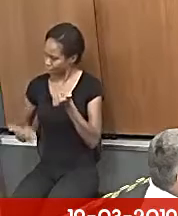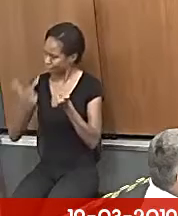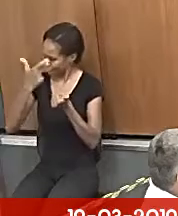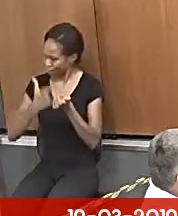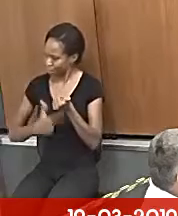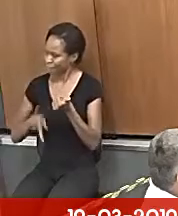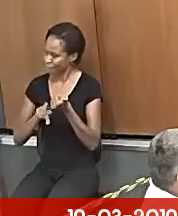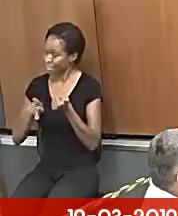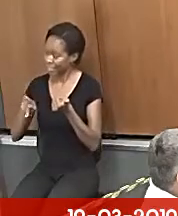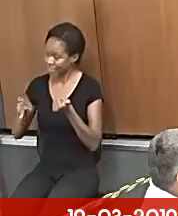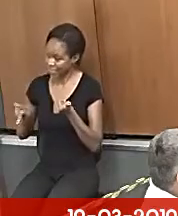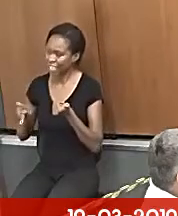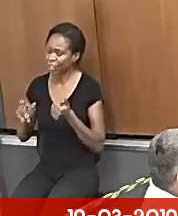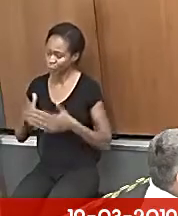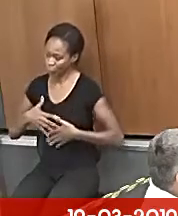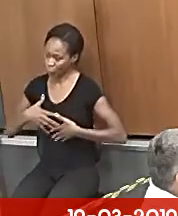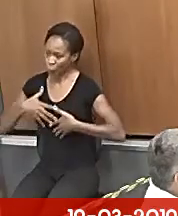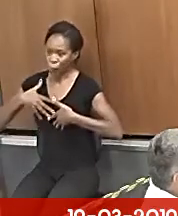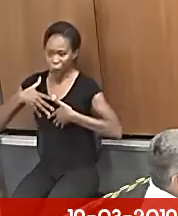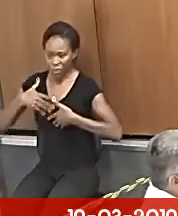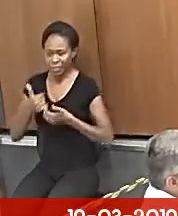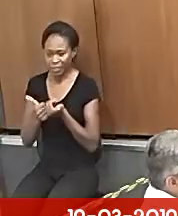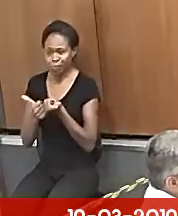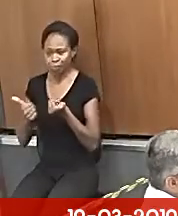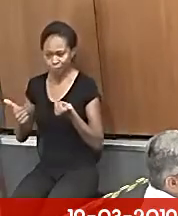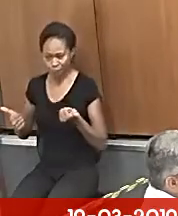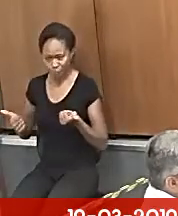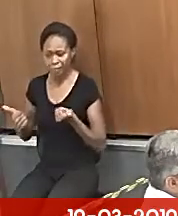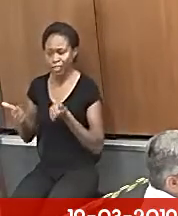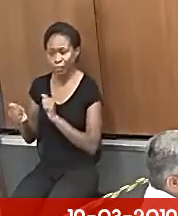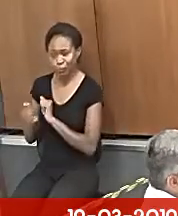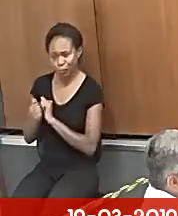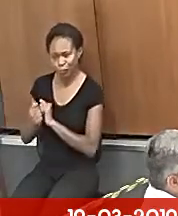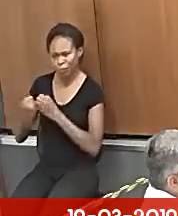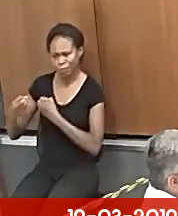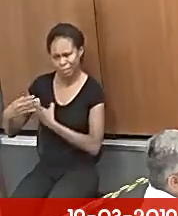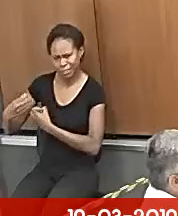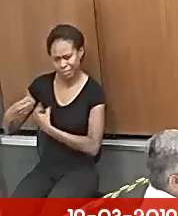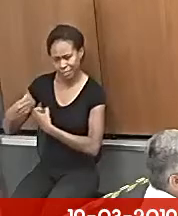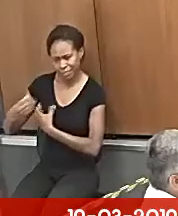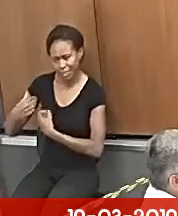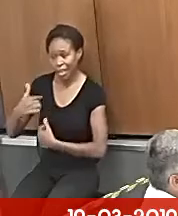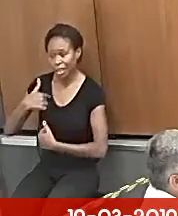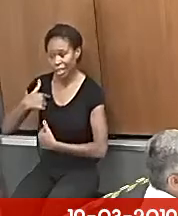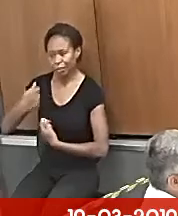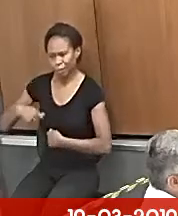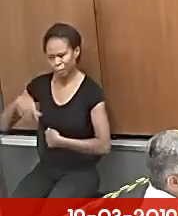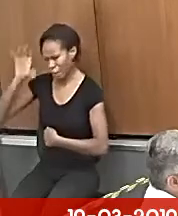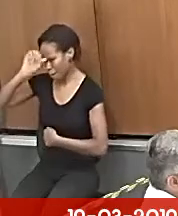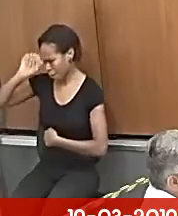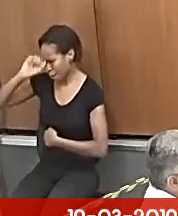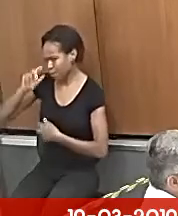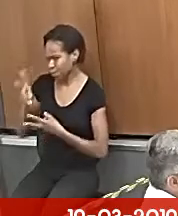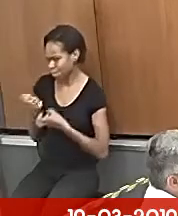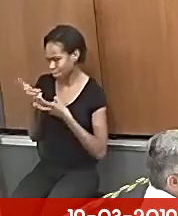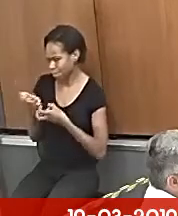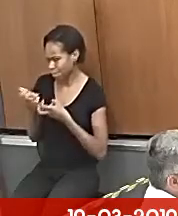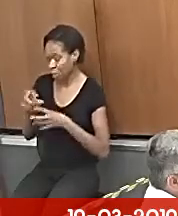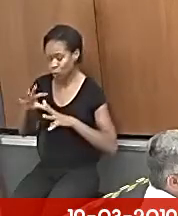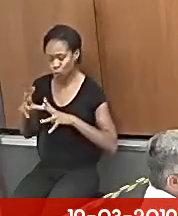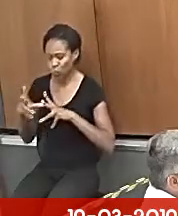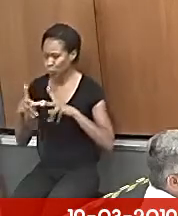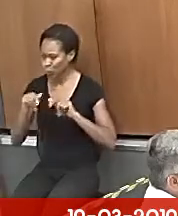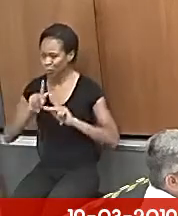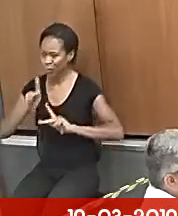ter o nosso grande presidente como vice-presidente aqui para nos ensinar eu tenho muito a aprender com ele e com todos os membros